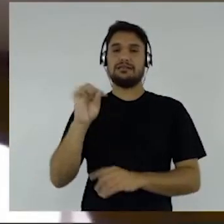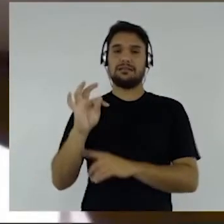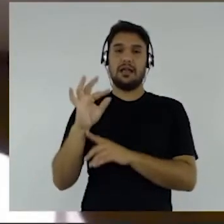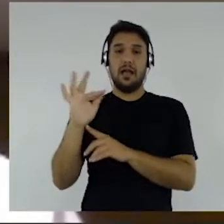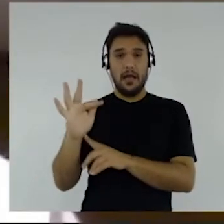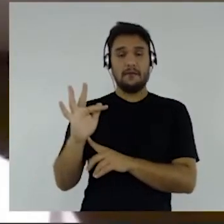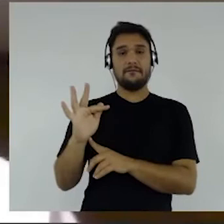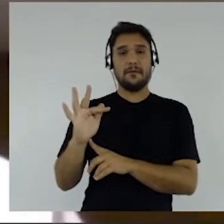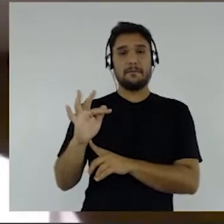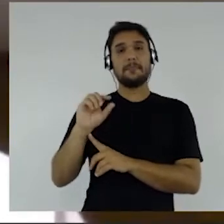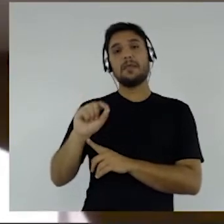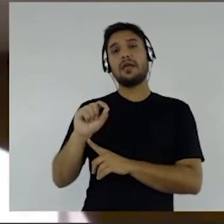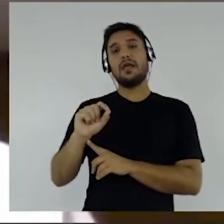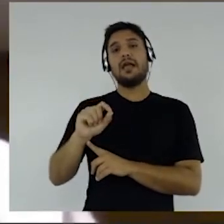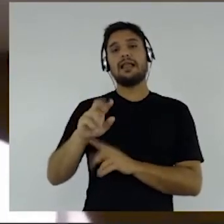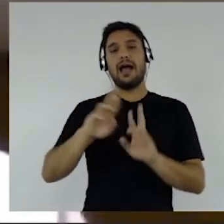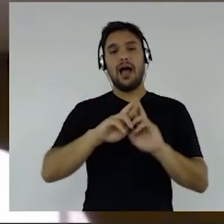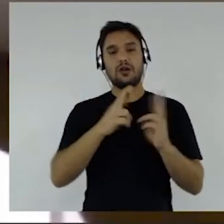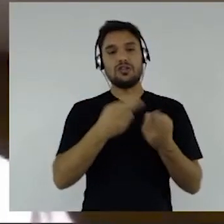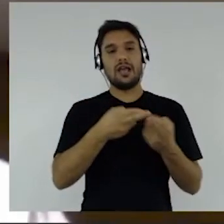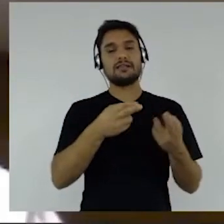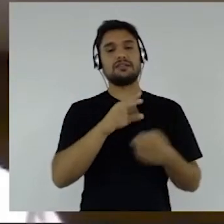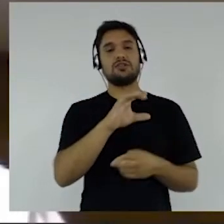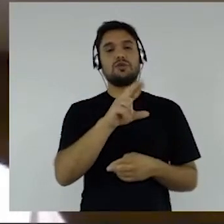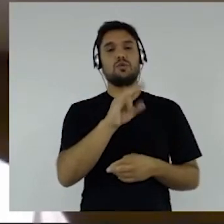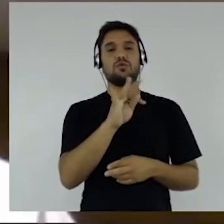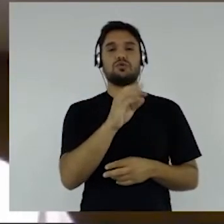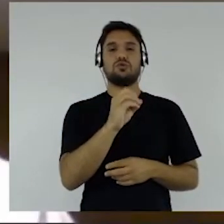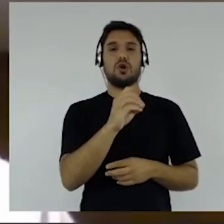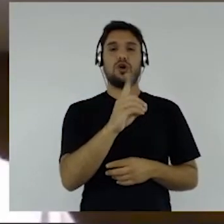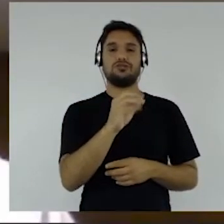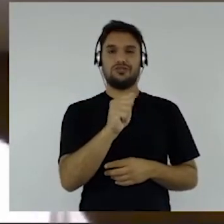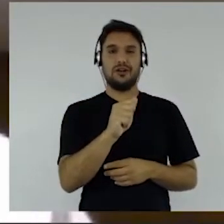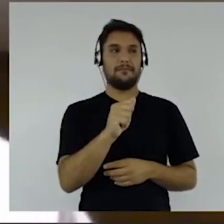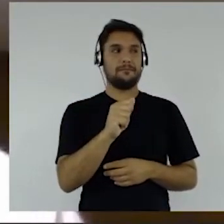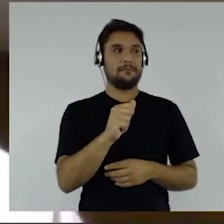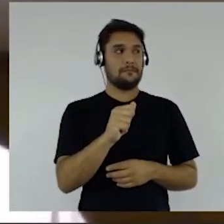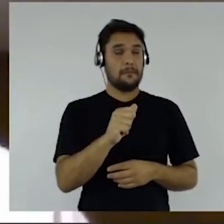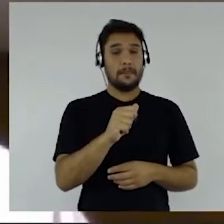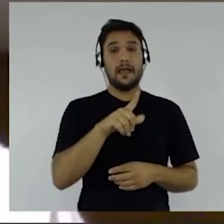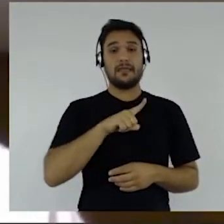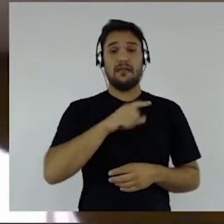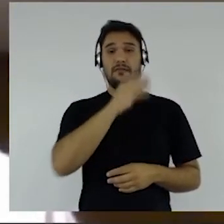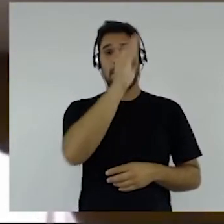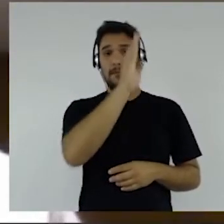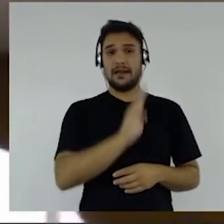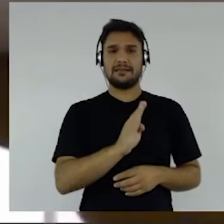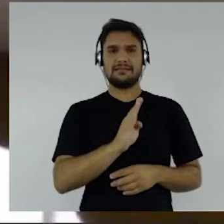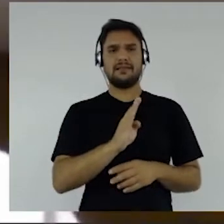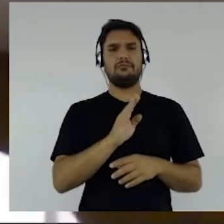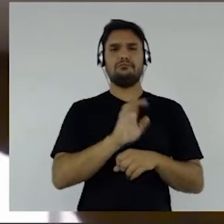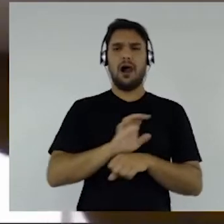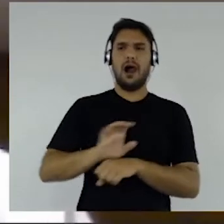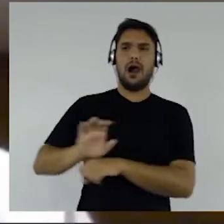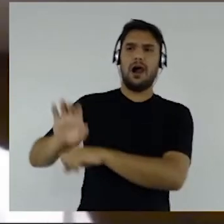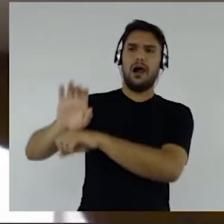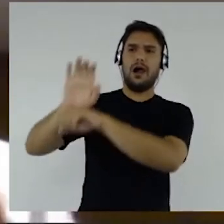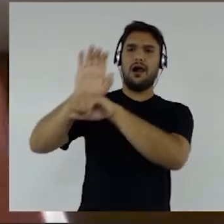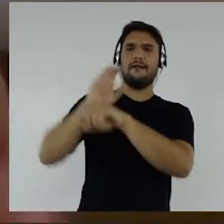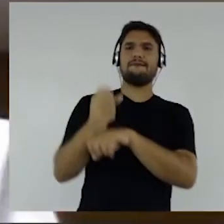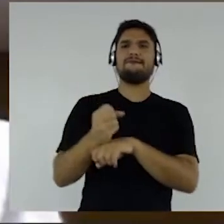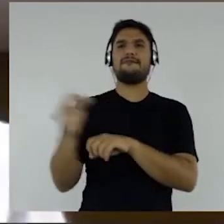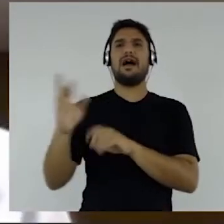Tribunal Federal, a realização dessas audiências de custódia, e aí tivemos, Brasil afora, várias